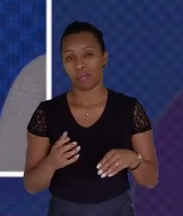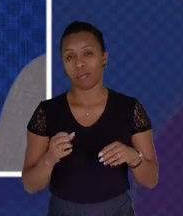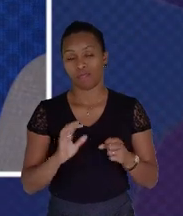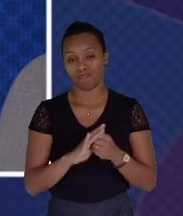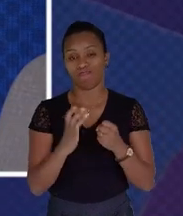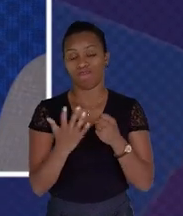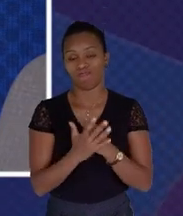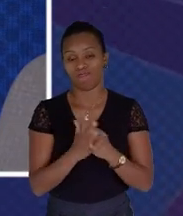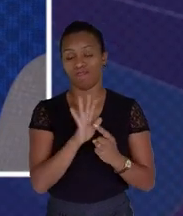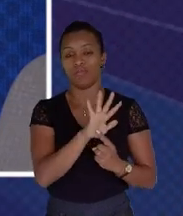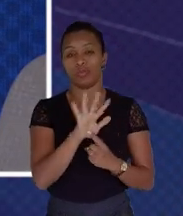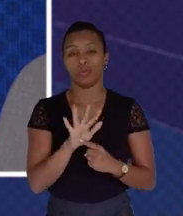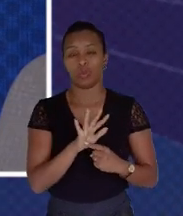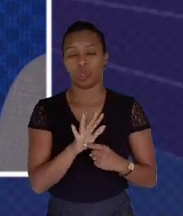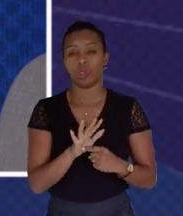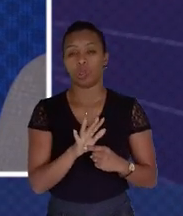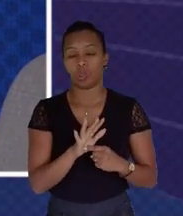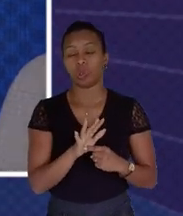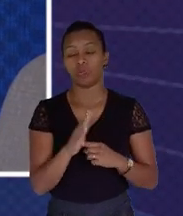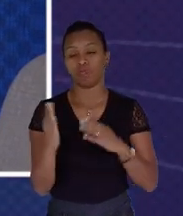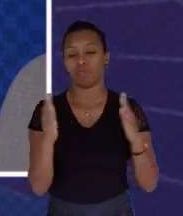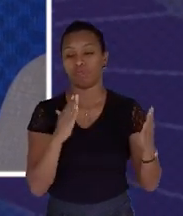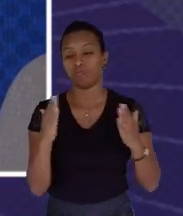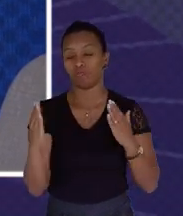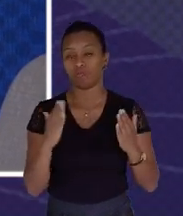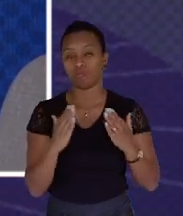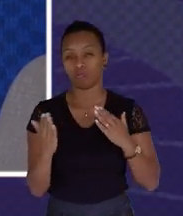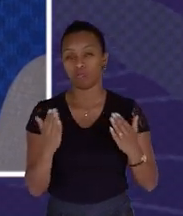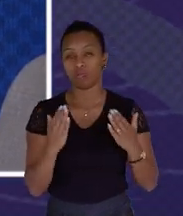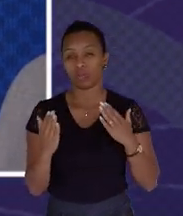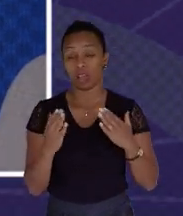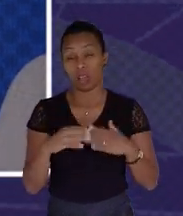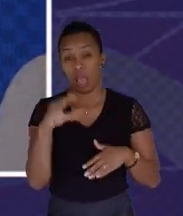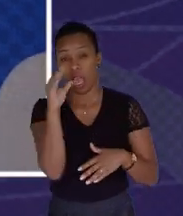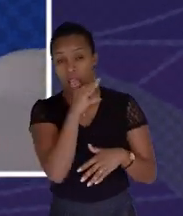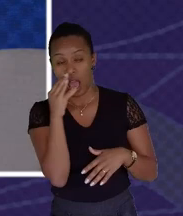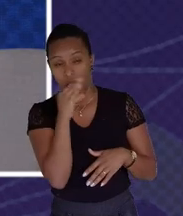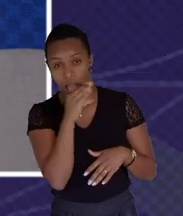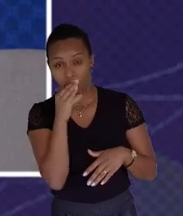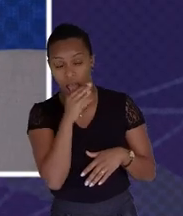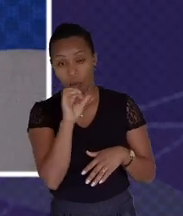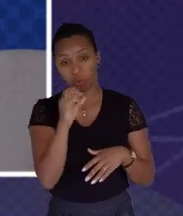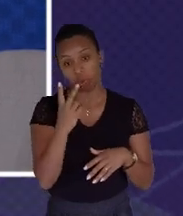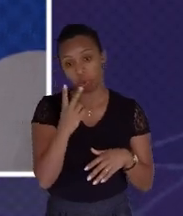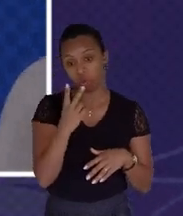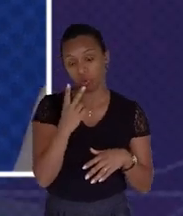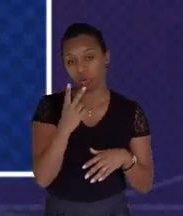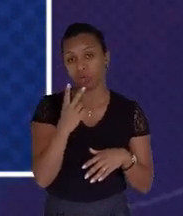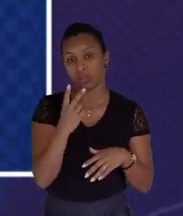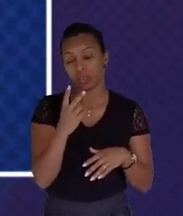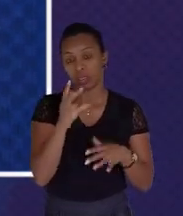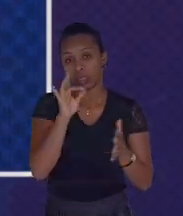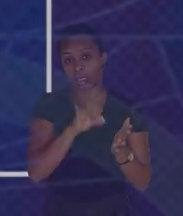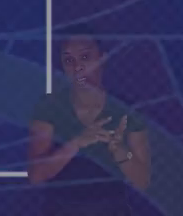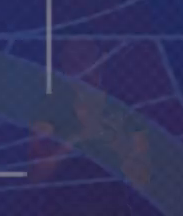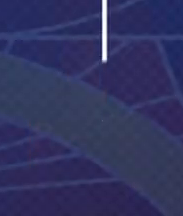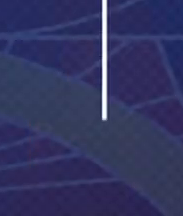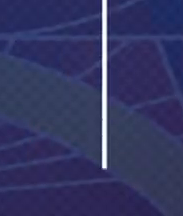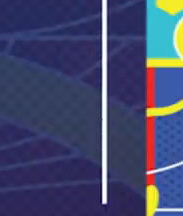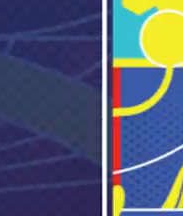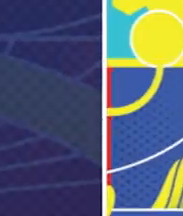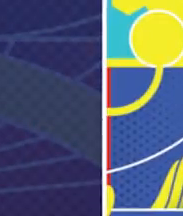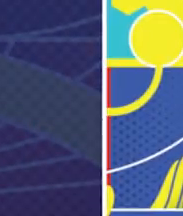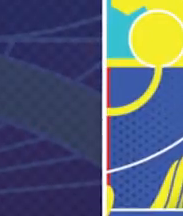pandemia nos mostrou o quanto esse paradoxo entre sermos mais rápidos ou sermos mais preditivos precisa ser